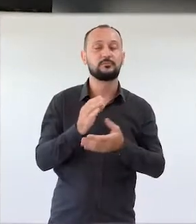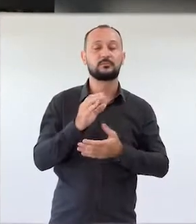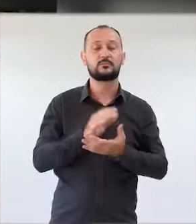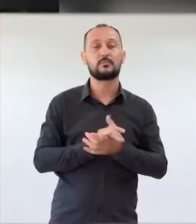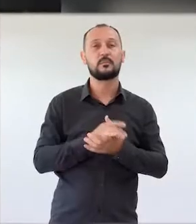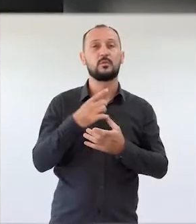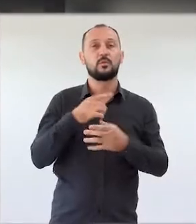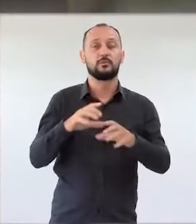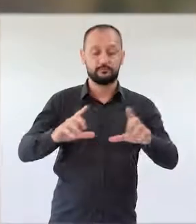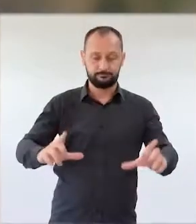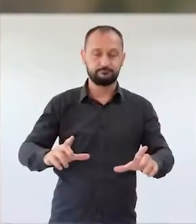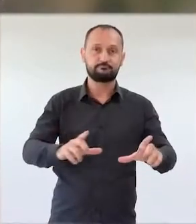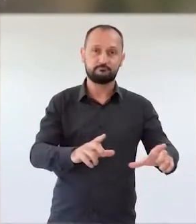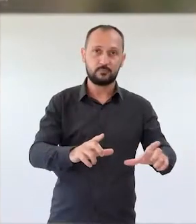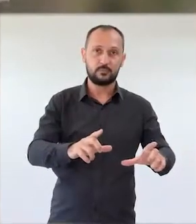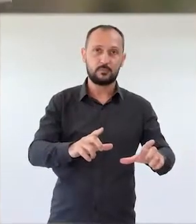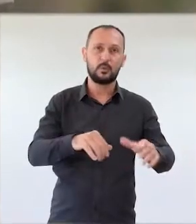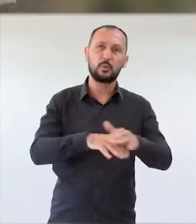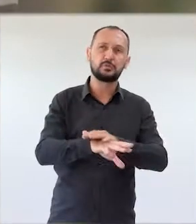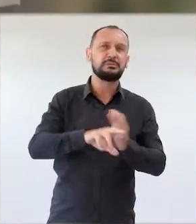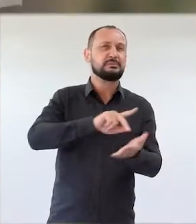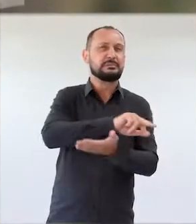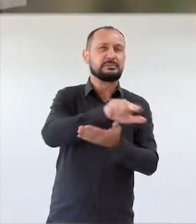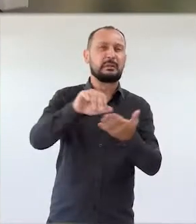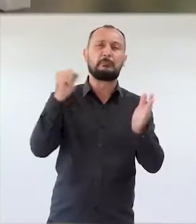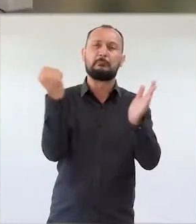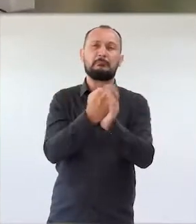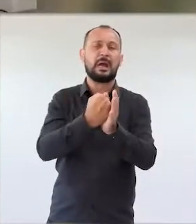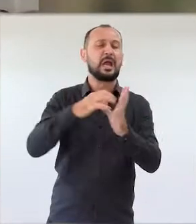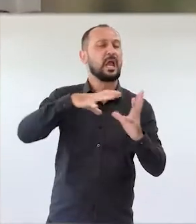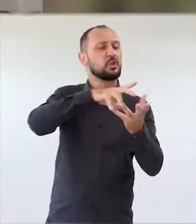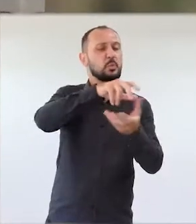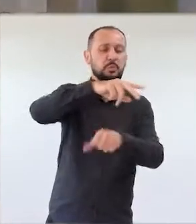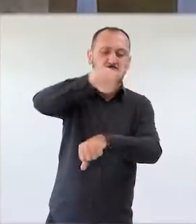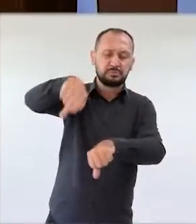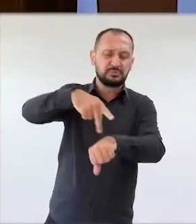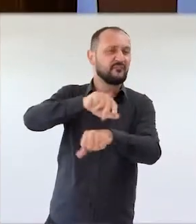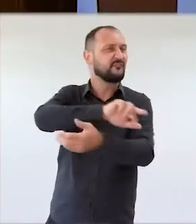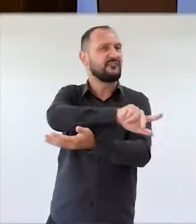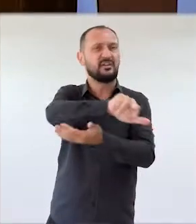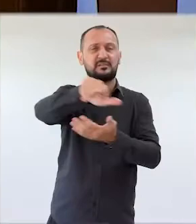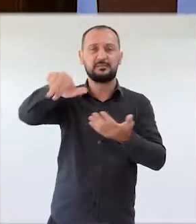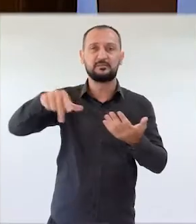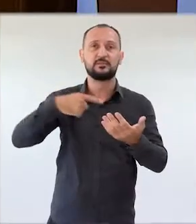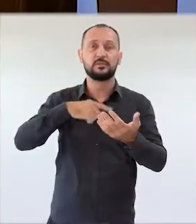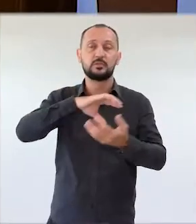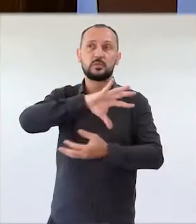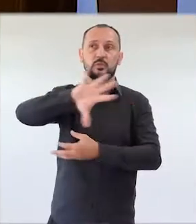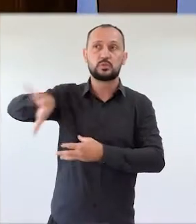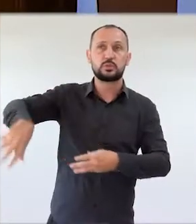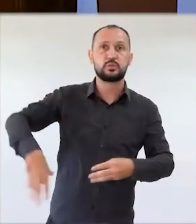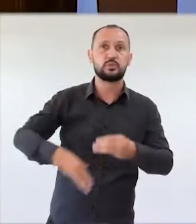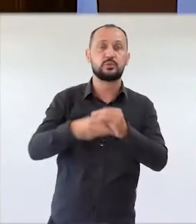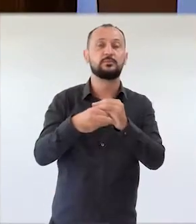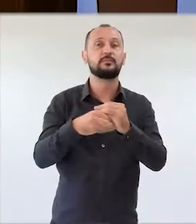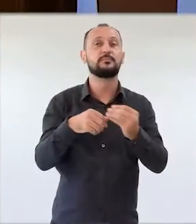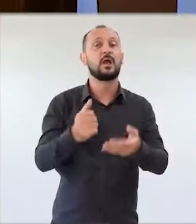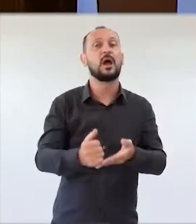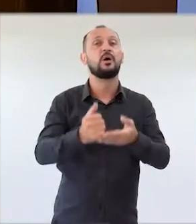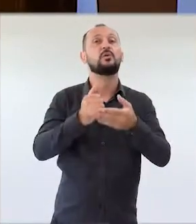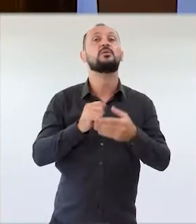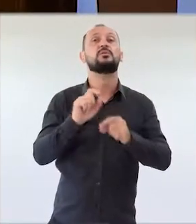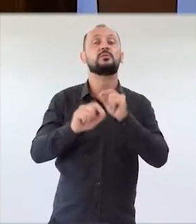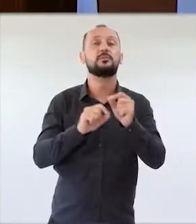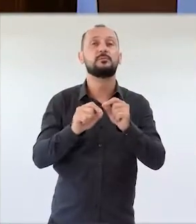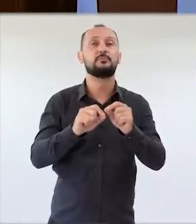colecionei consoles de videogames de várias partes do mundo. E esse somatório